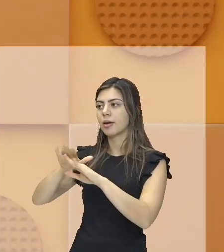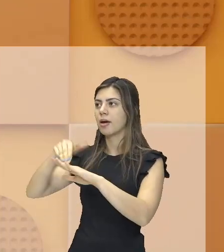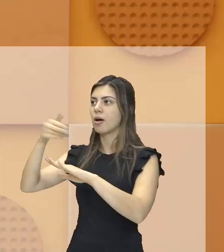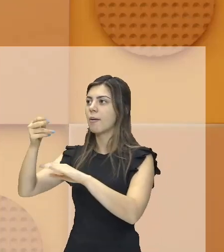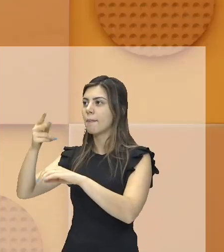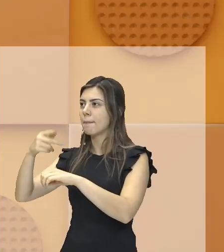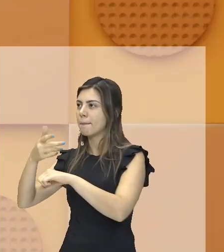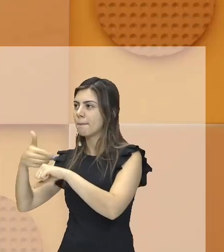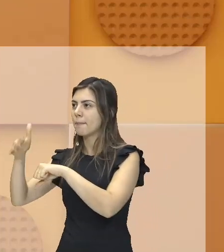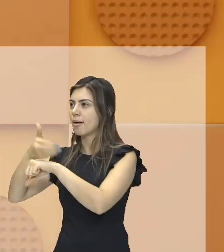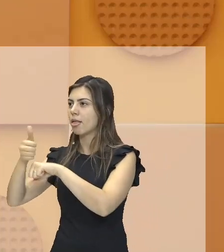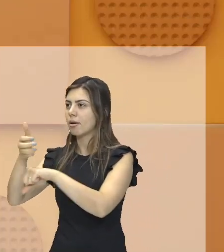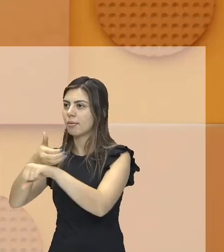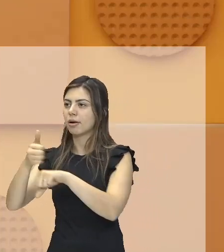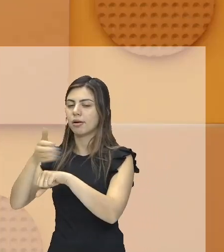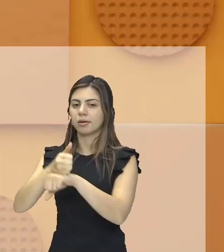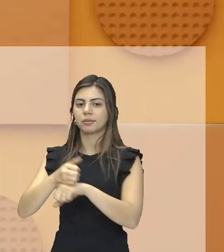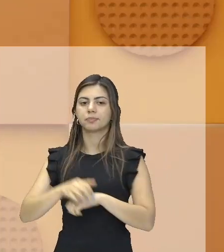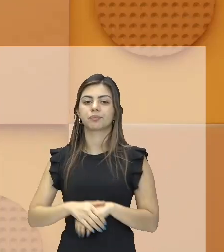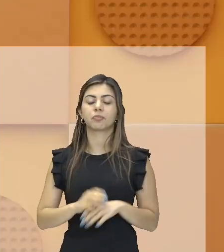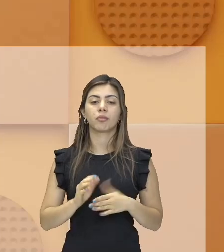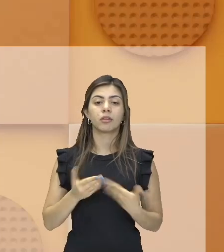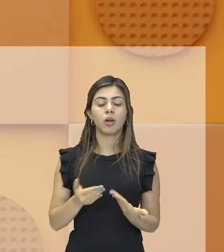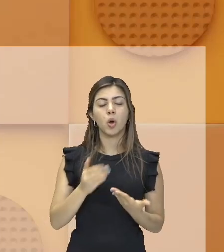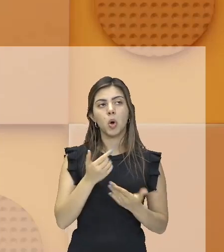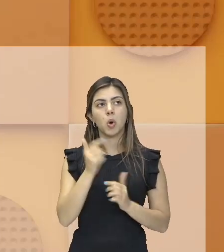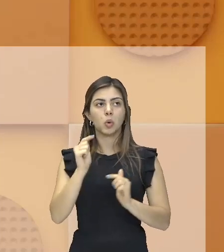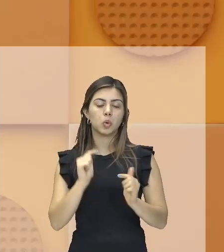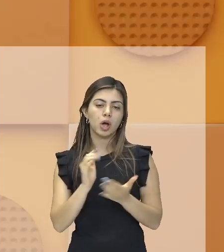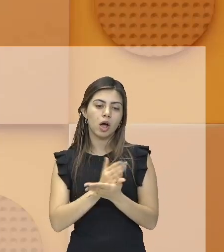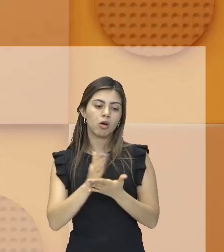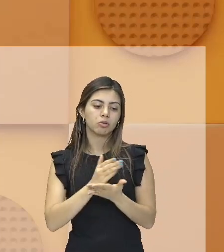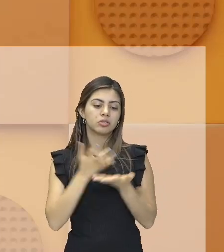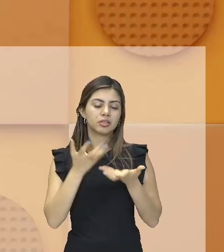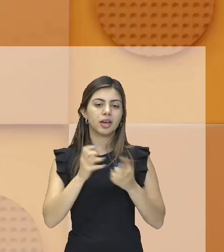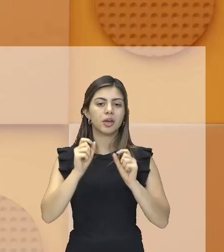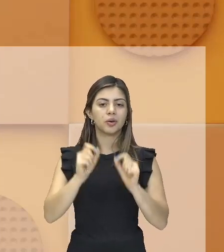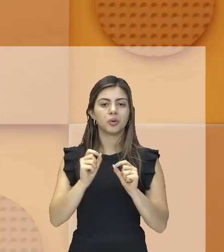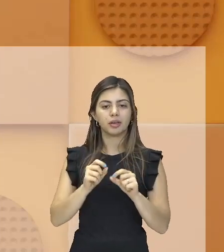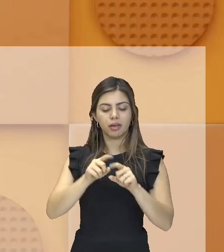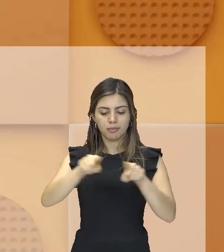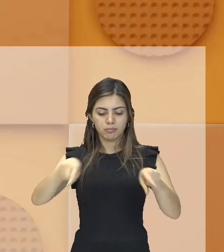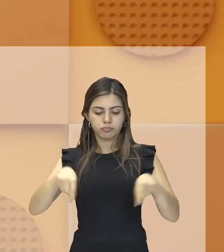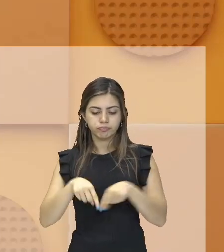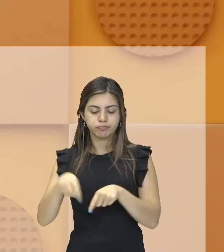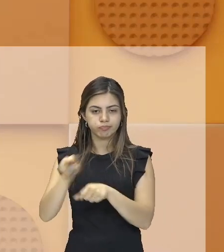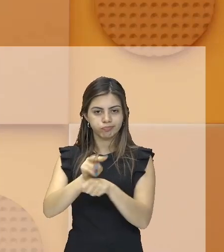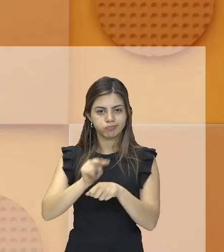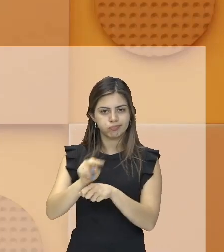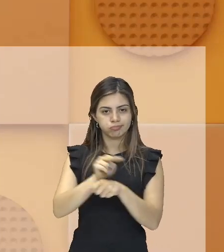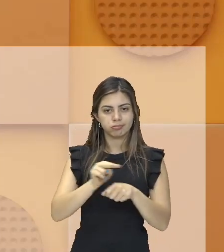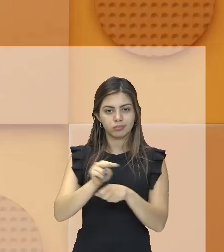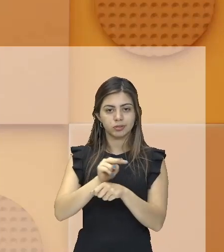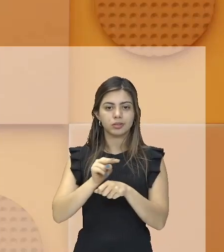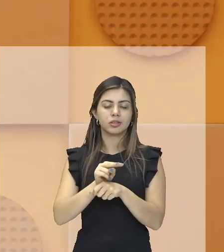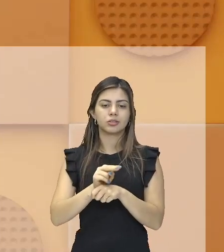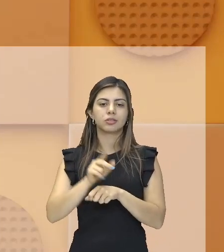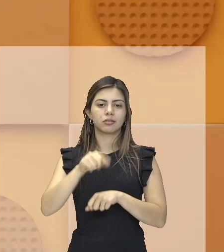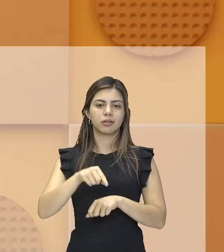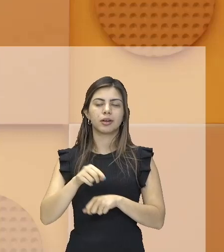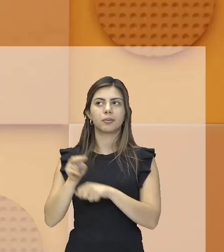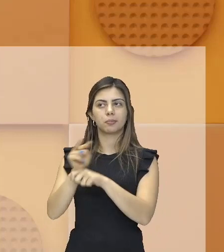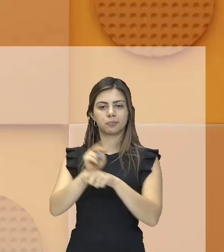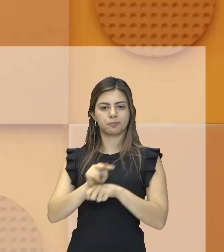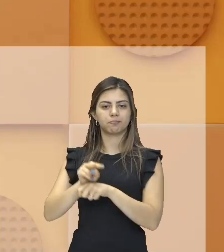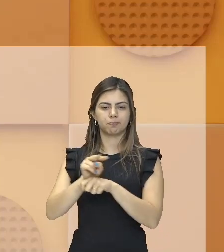mais mercadorias. Outros já vão querer proteger as suas barreiras ali alfandegárias através do